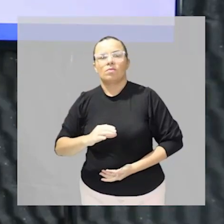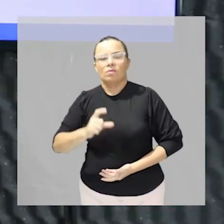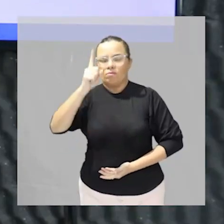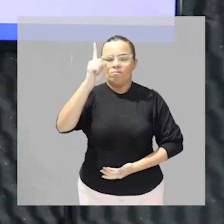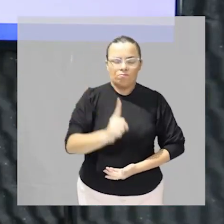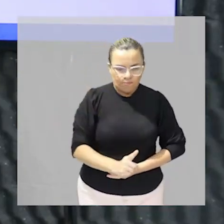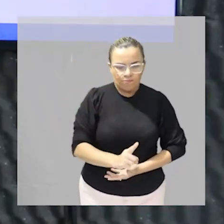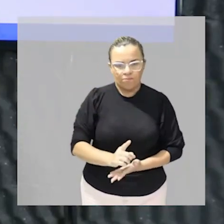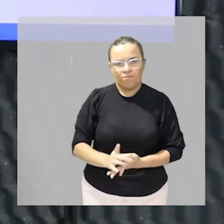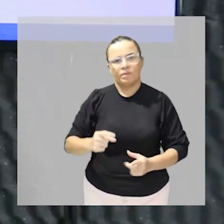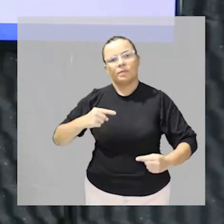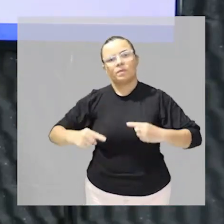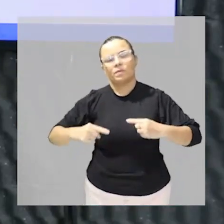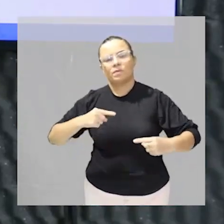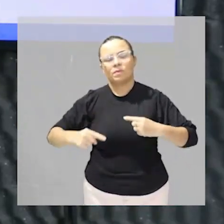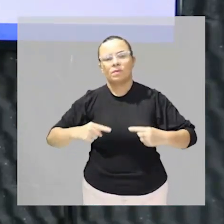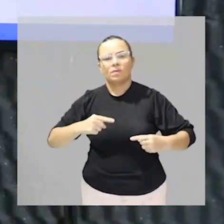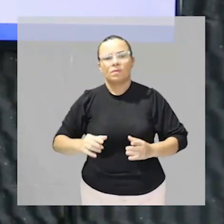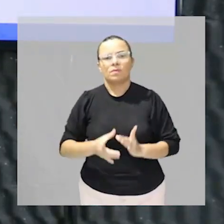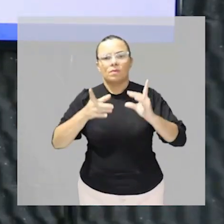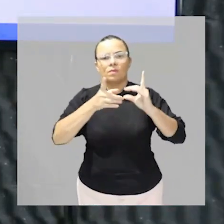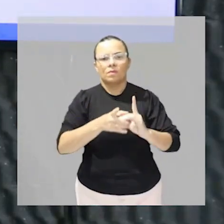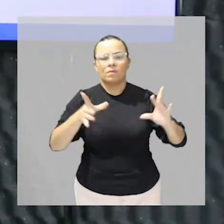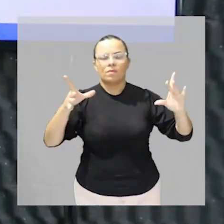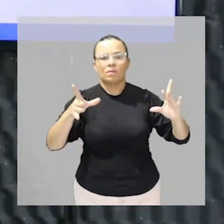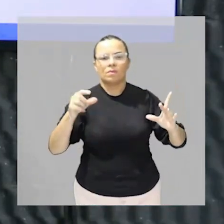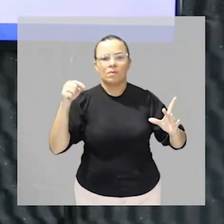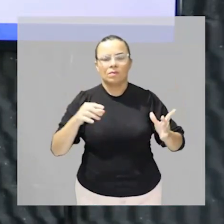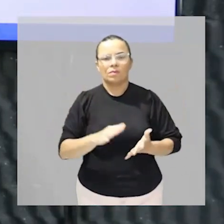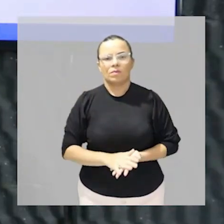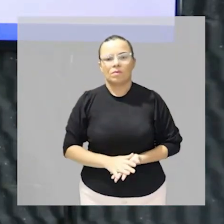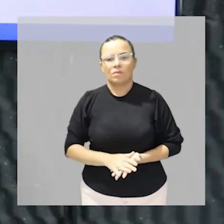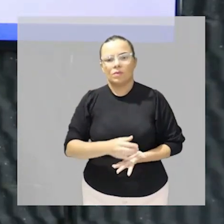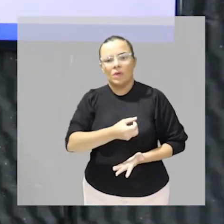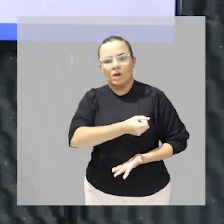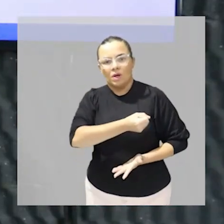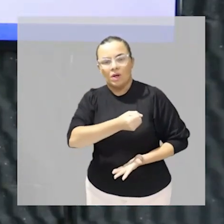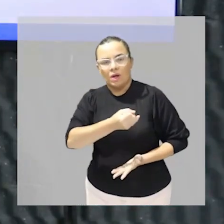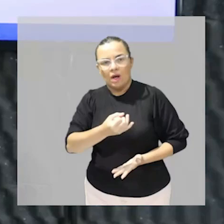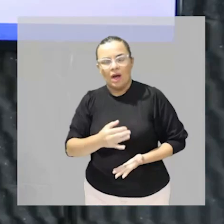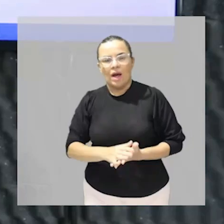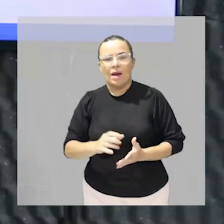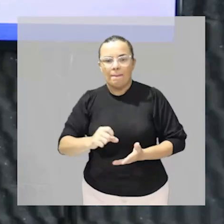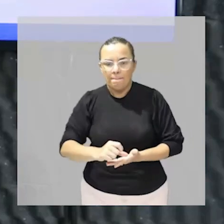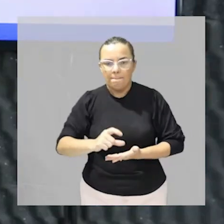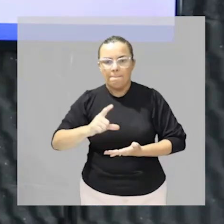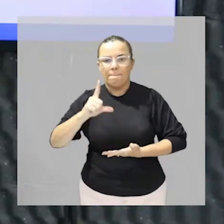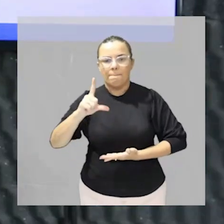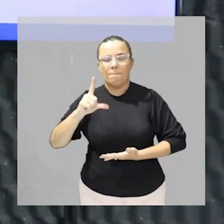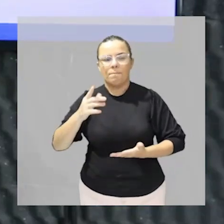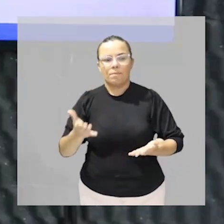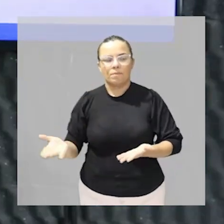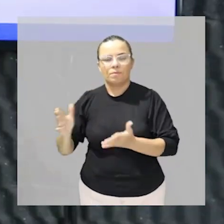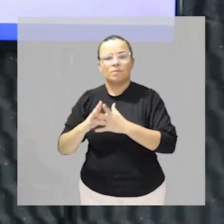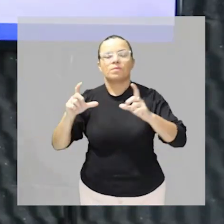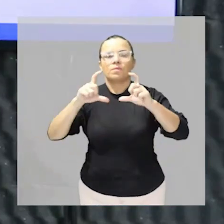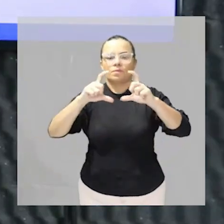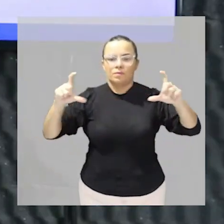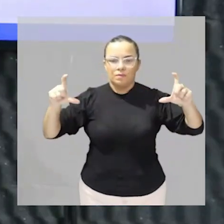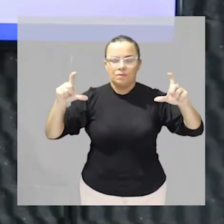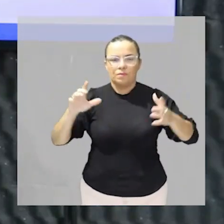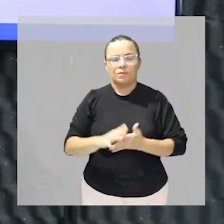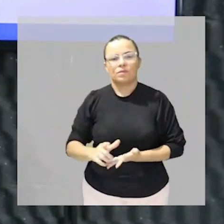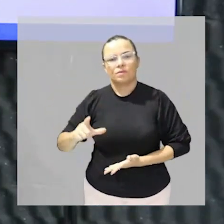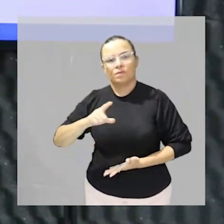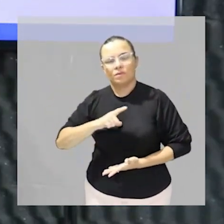direitos políticos, na democracia, esse número é maior. Olha só o que o fragmento coloca. Então, eu tenho